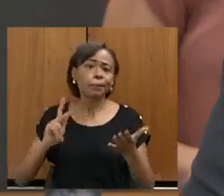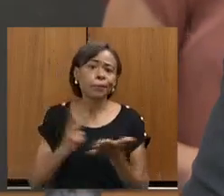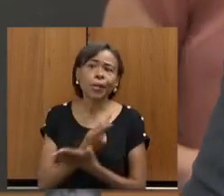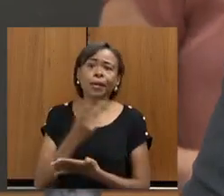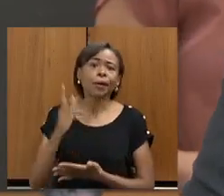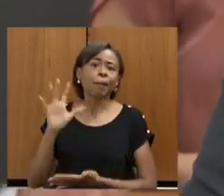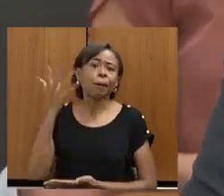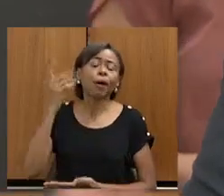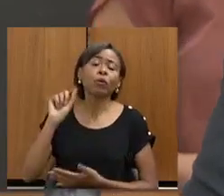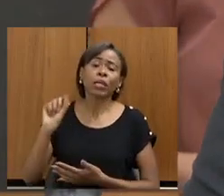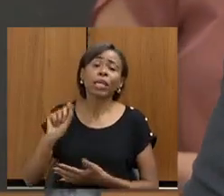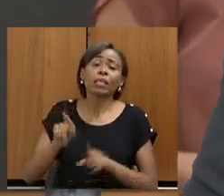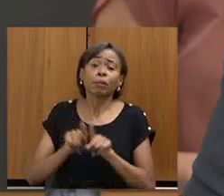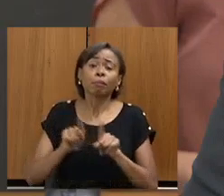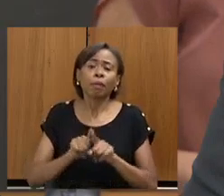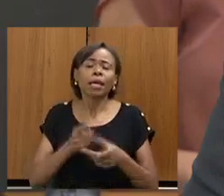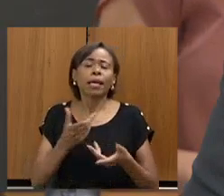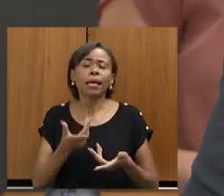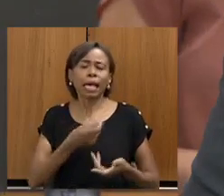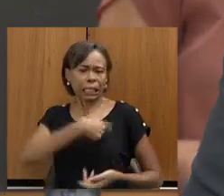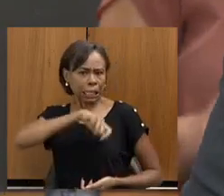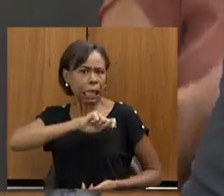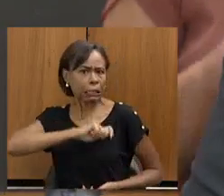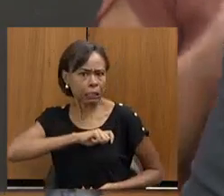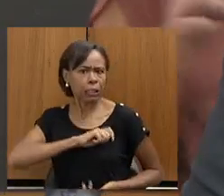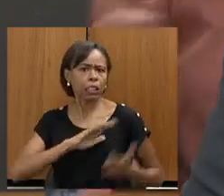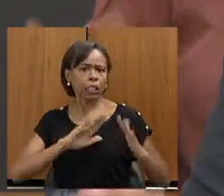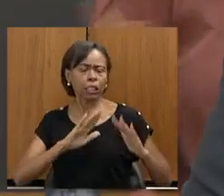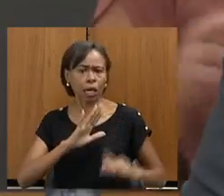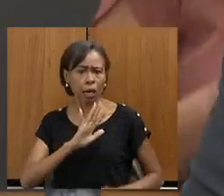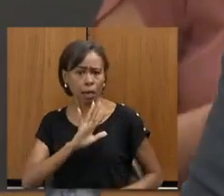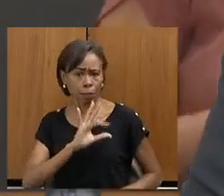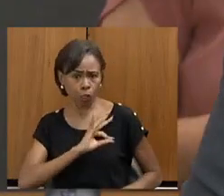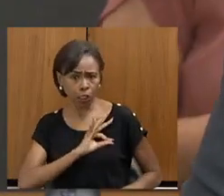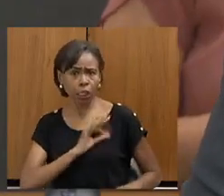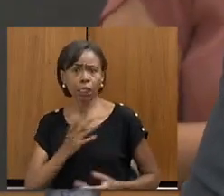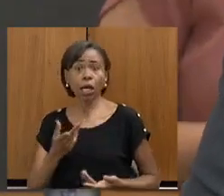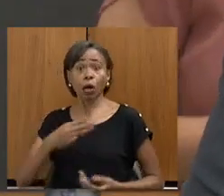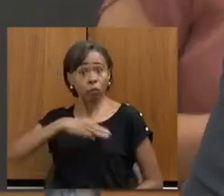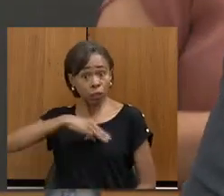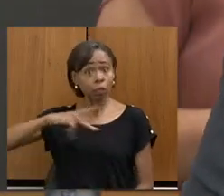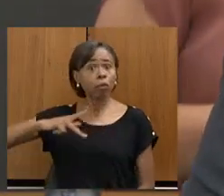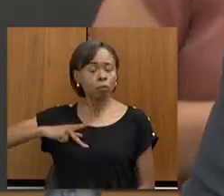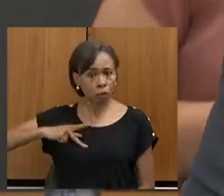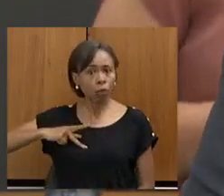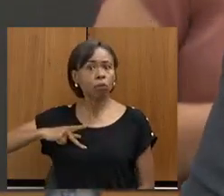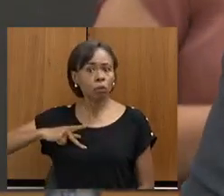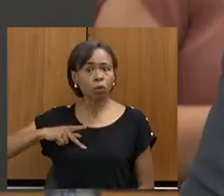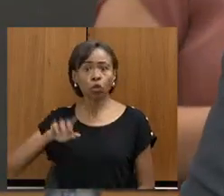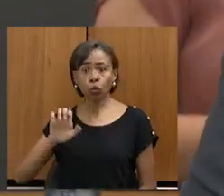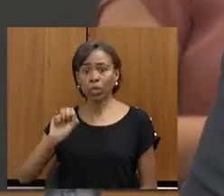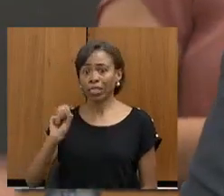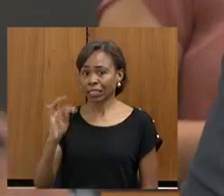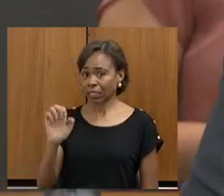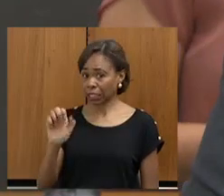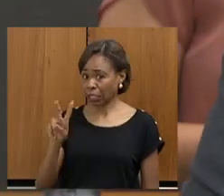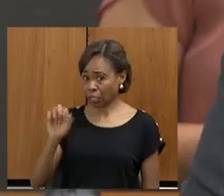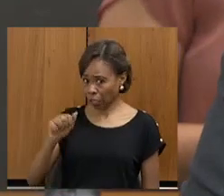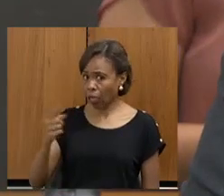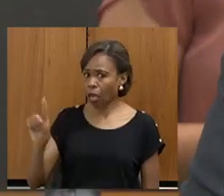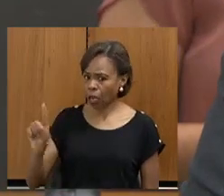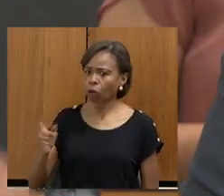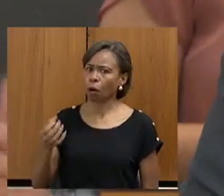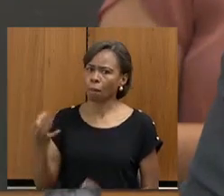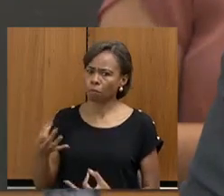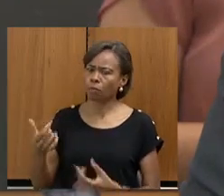especializadas, está aqui o Ministério Público também, que faz um trabalho brilhante aqui, através do doutor Estevam, a Defensoria